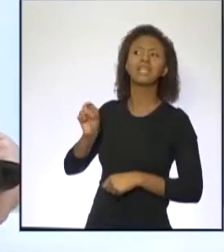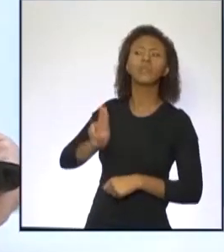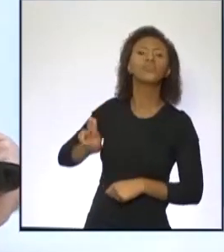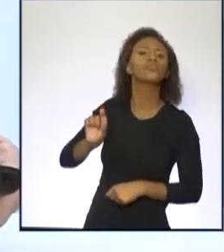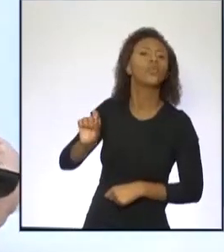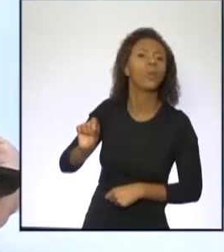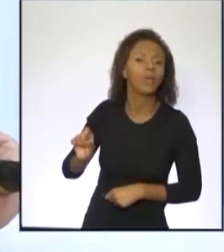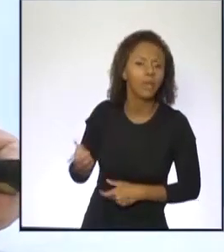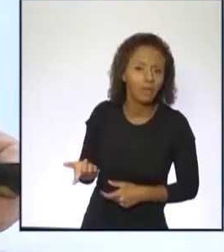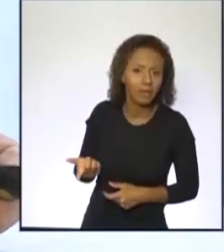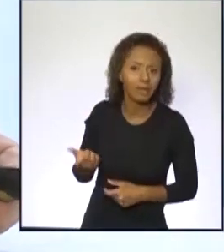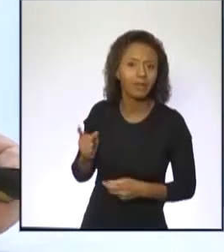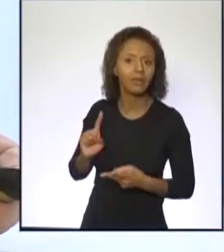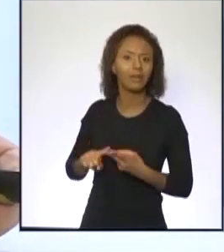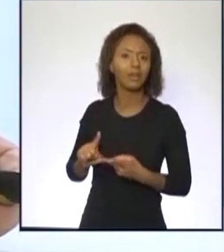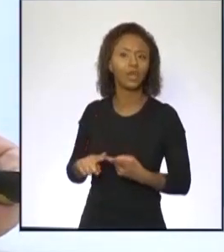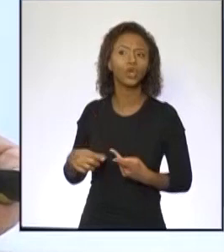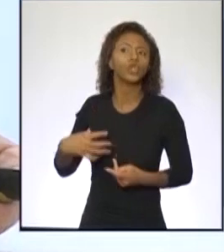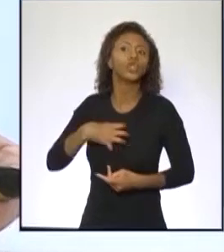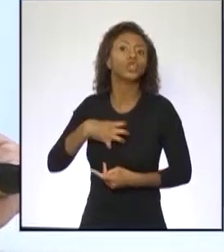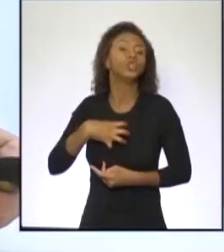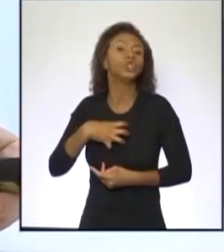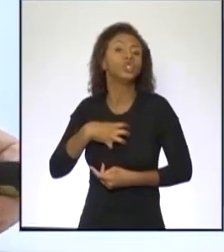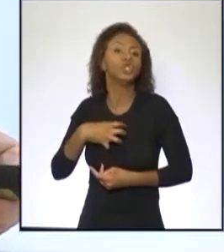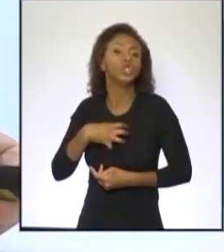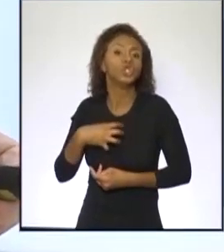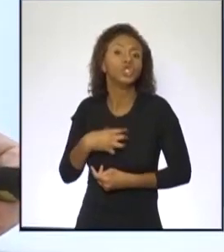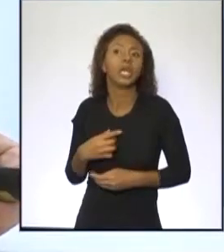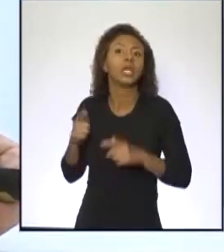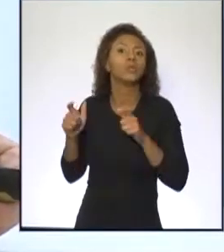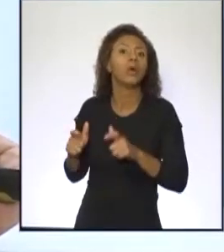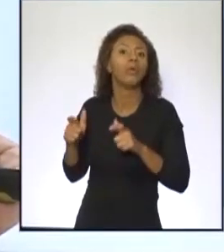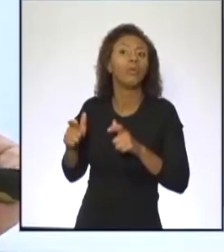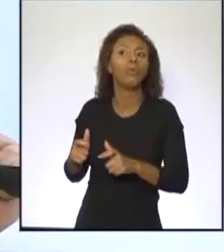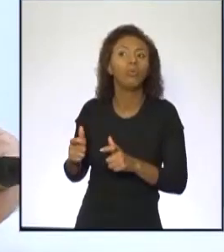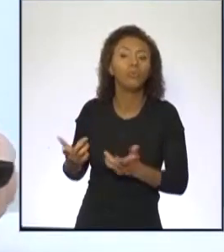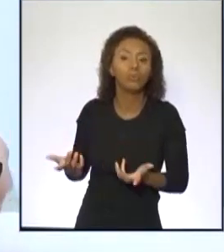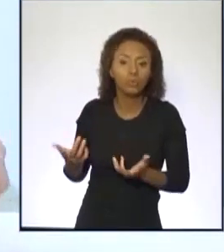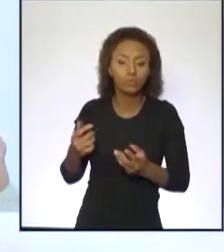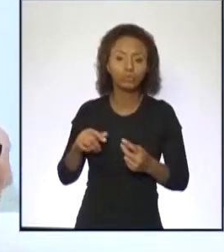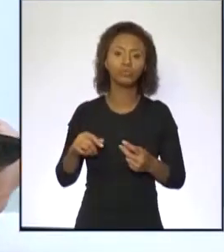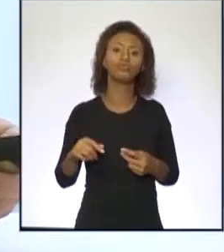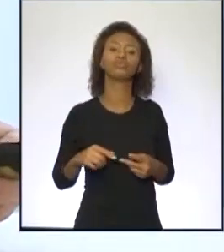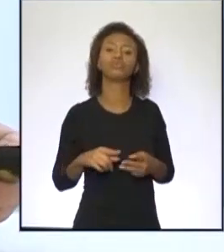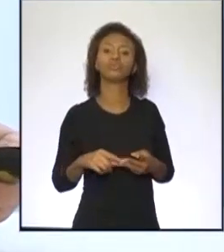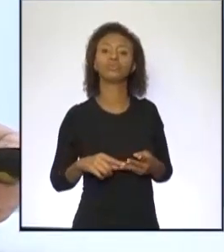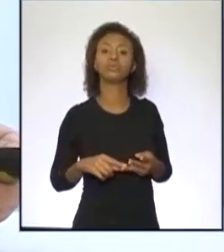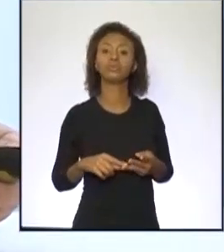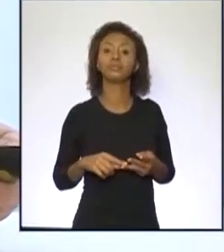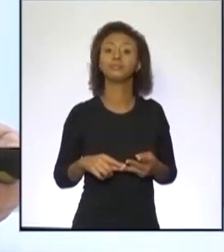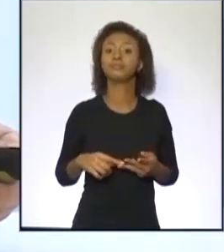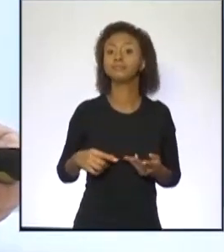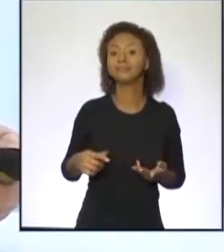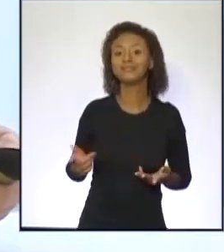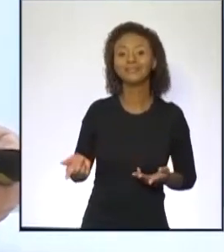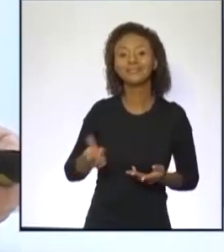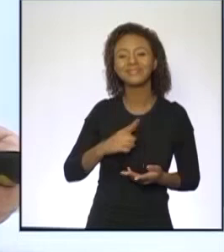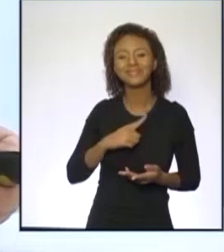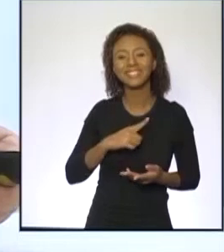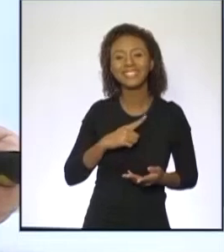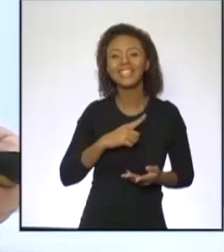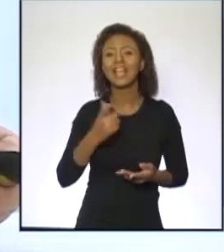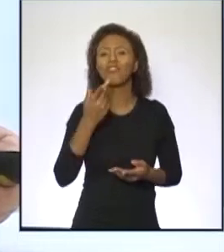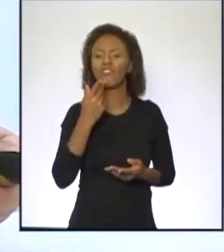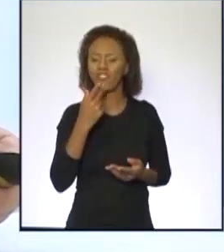usando, como é que ela está posicionada na composição. Ali nós temos o